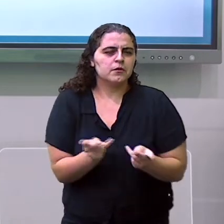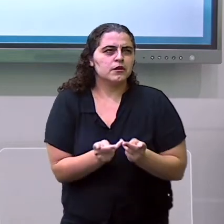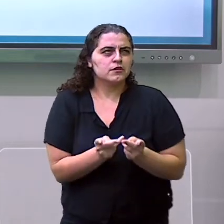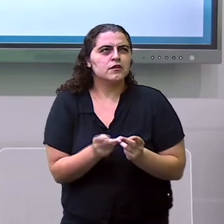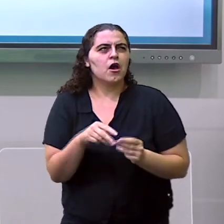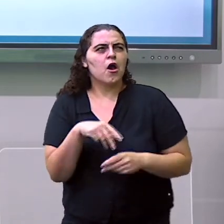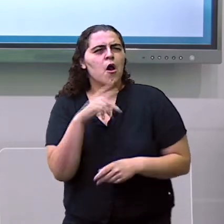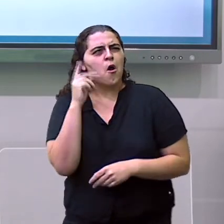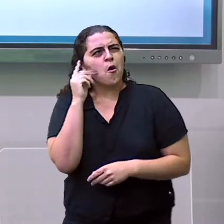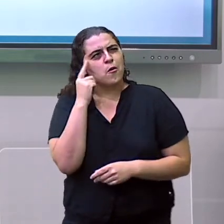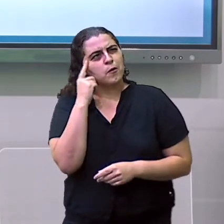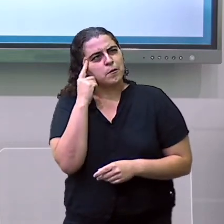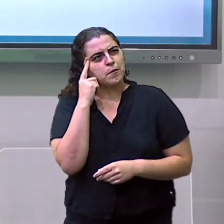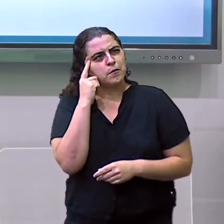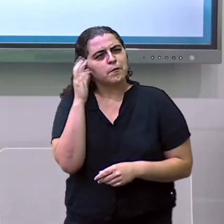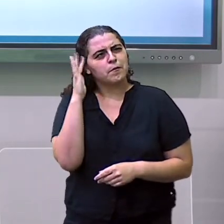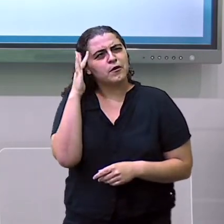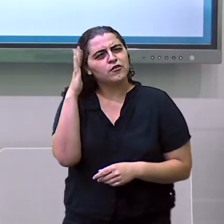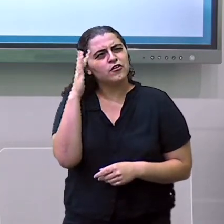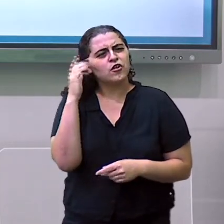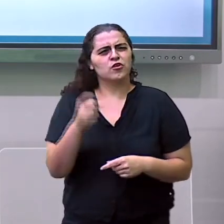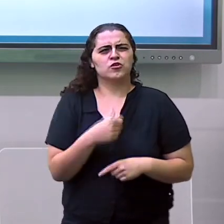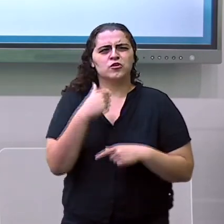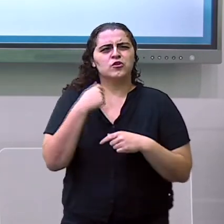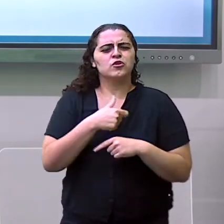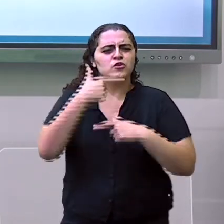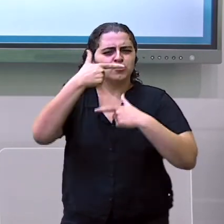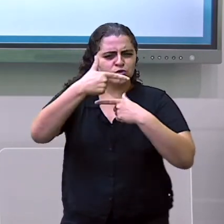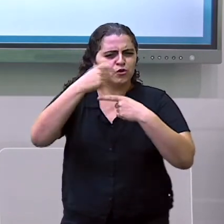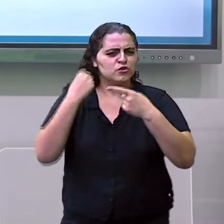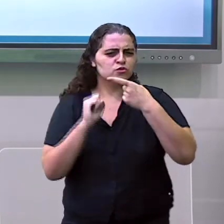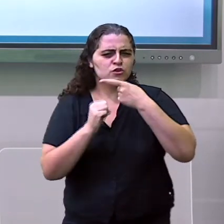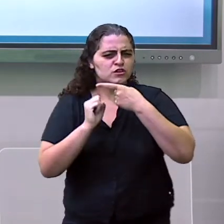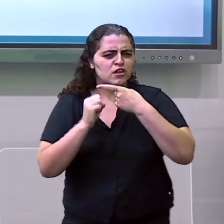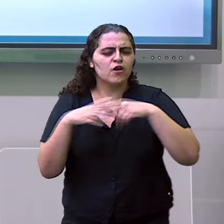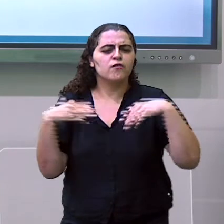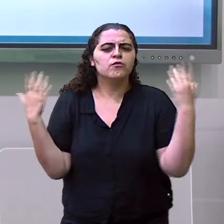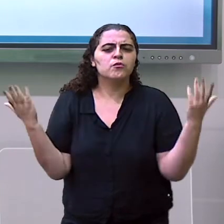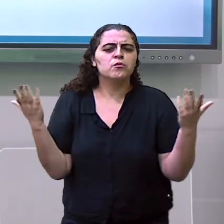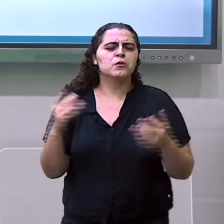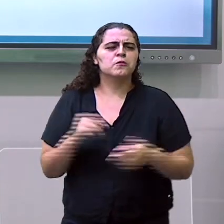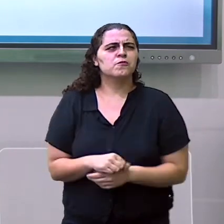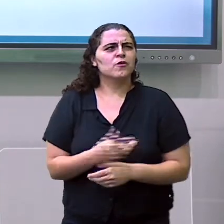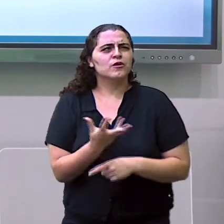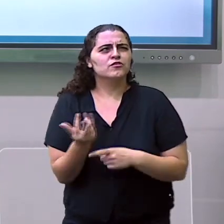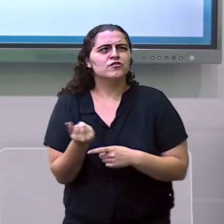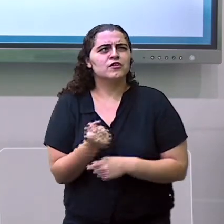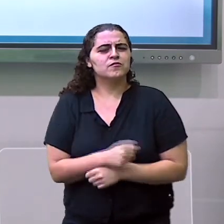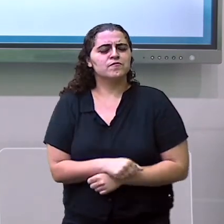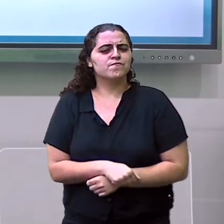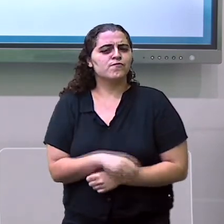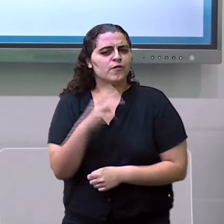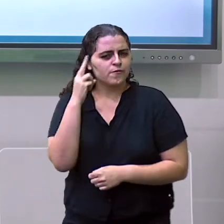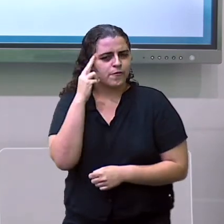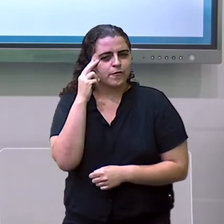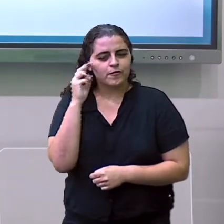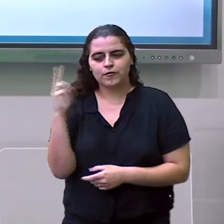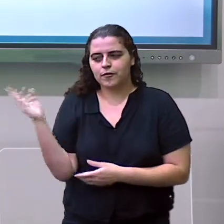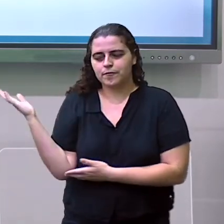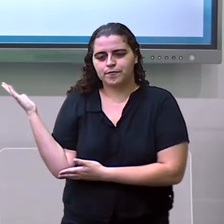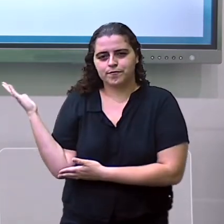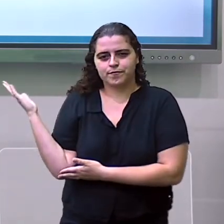imaginando, 2/8 dessa pizza? O que seria então essa quantidade? Então vamos ver então